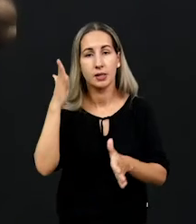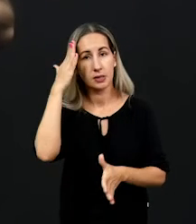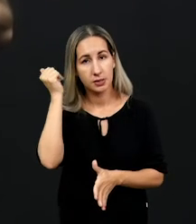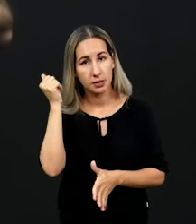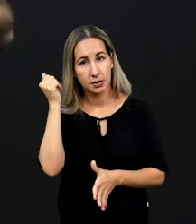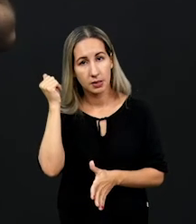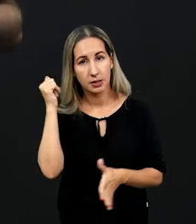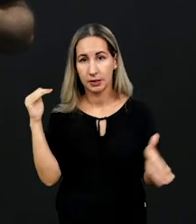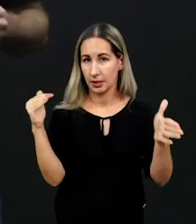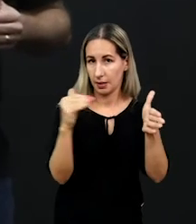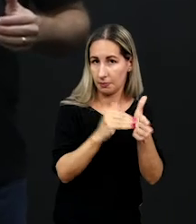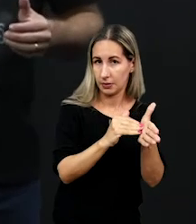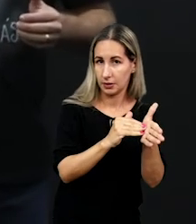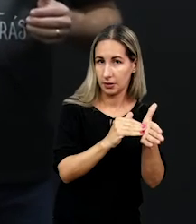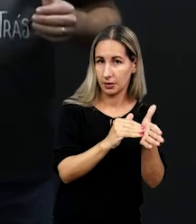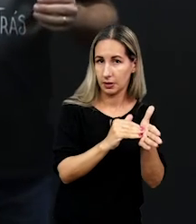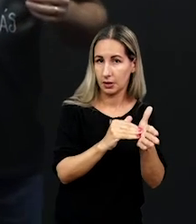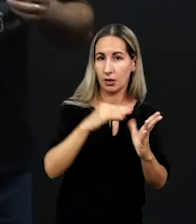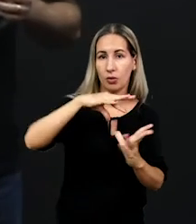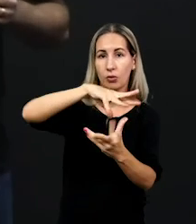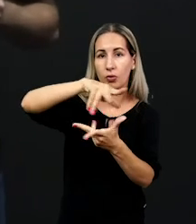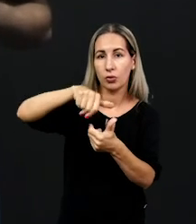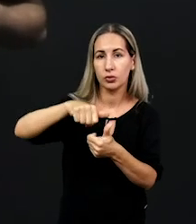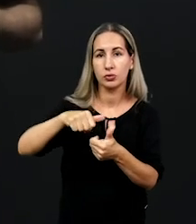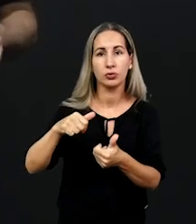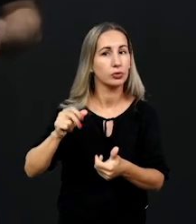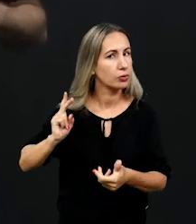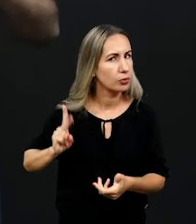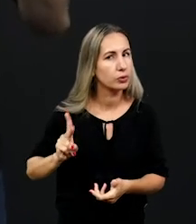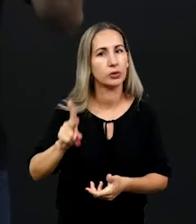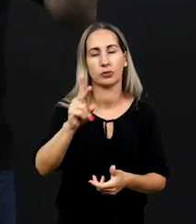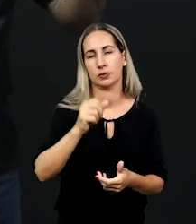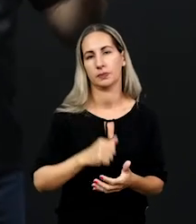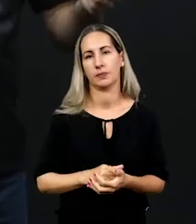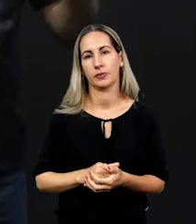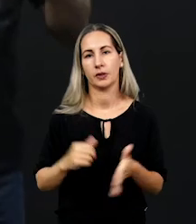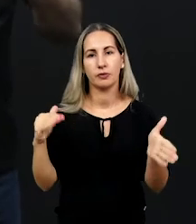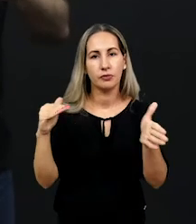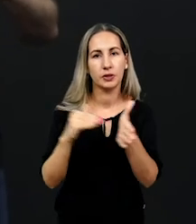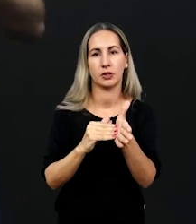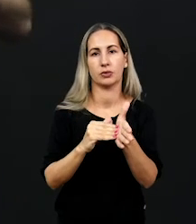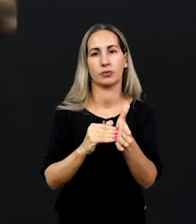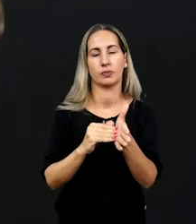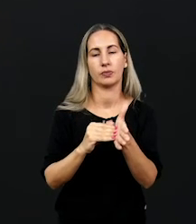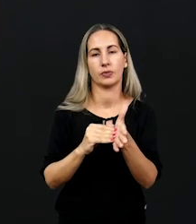onde acaba, esse conjunto ele é finito. Muito